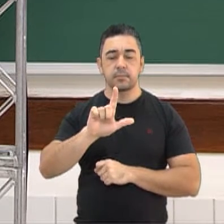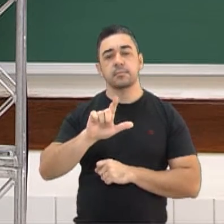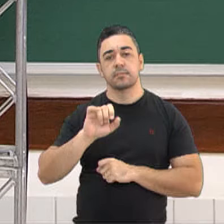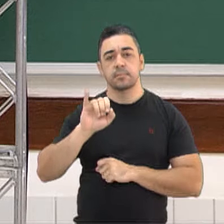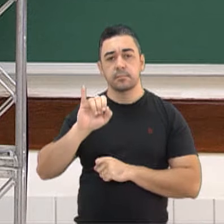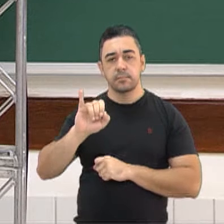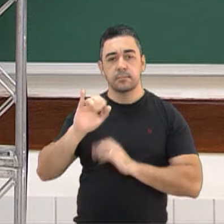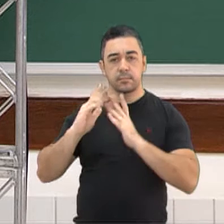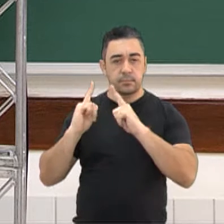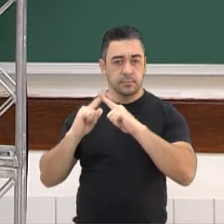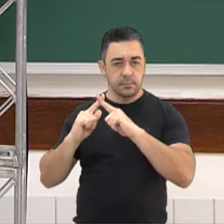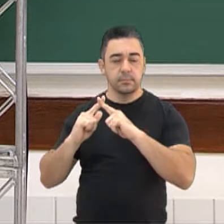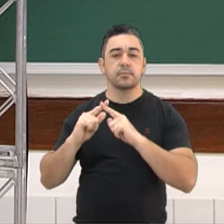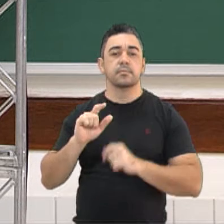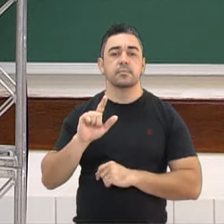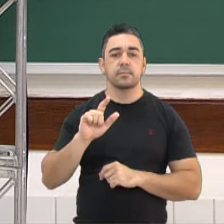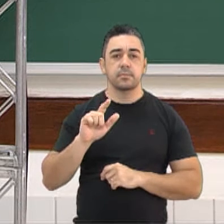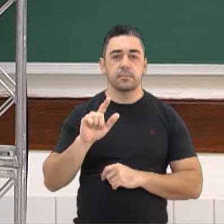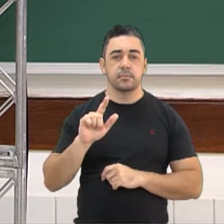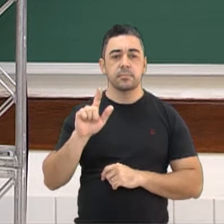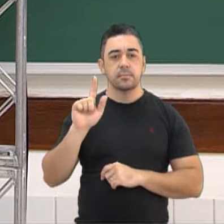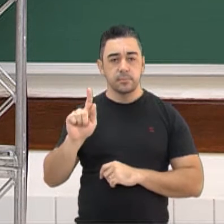gato, igreja,